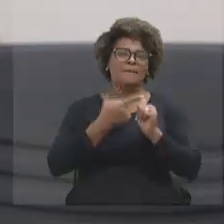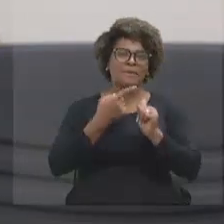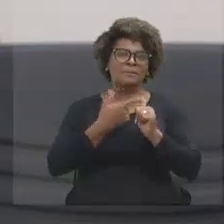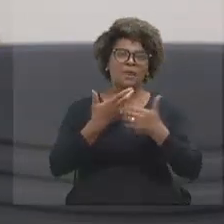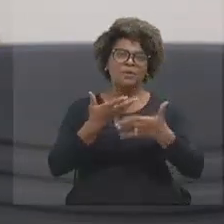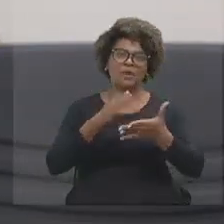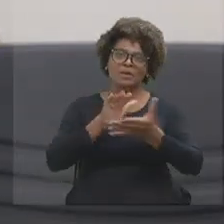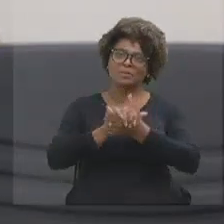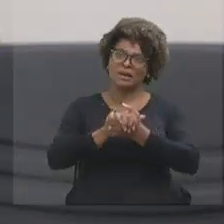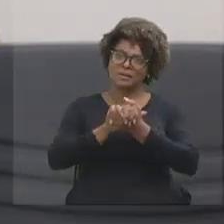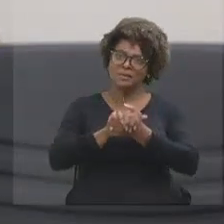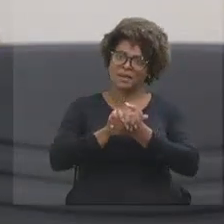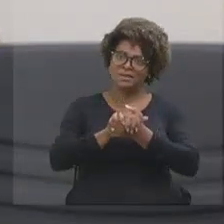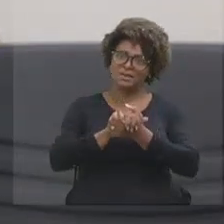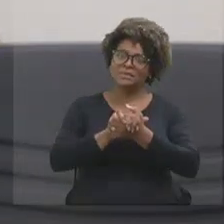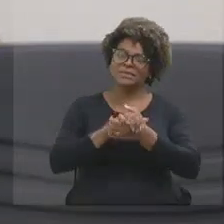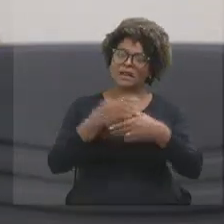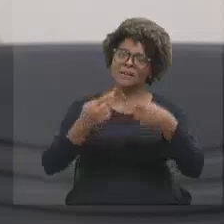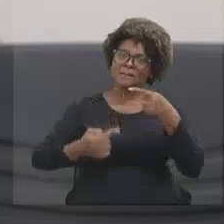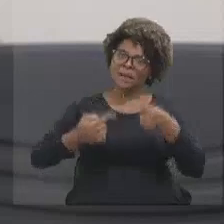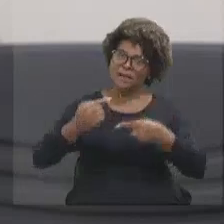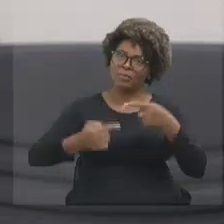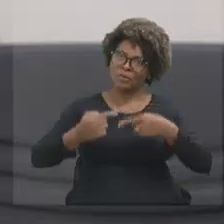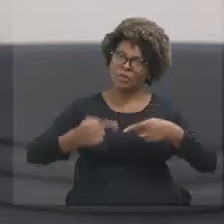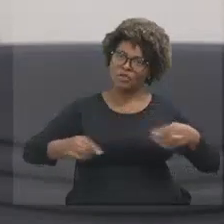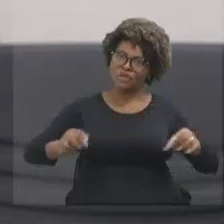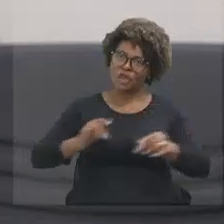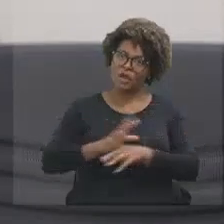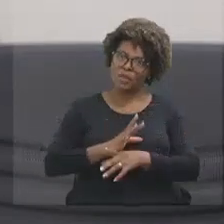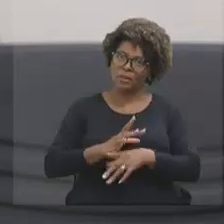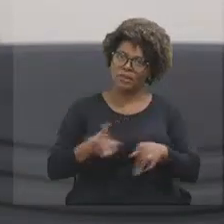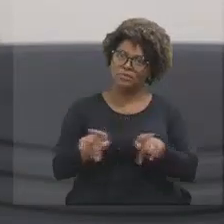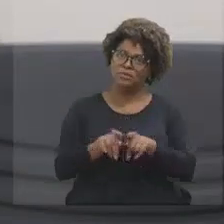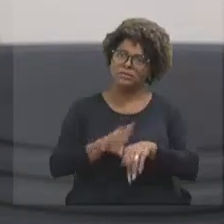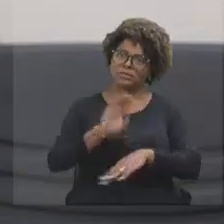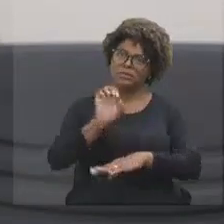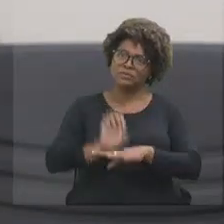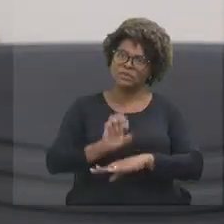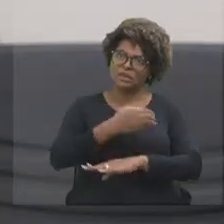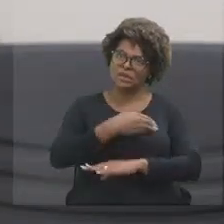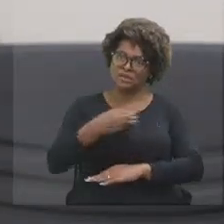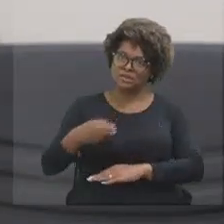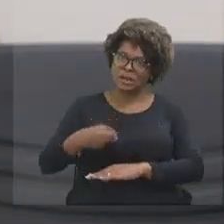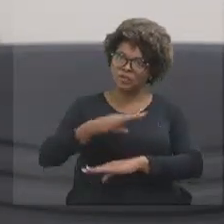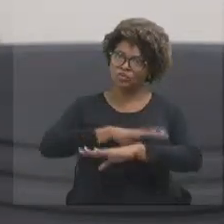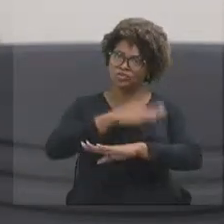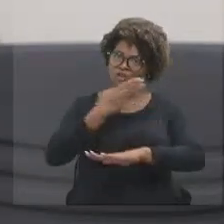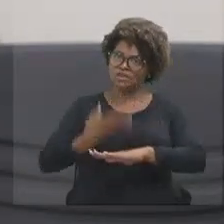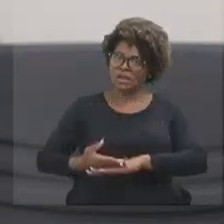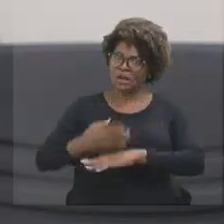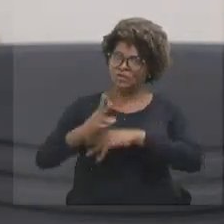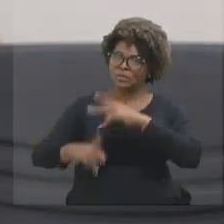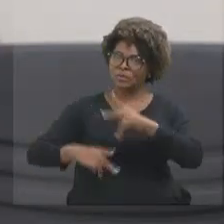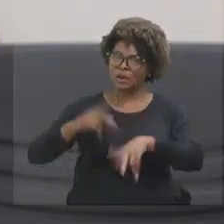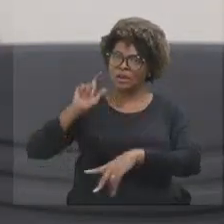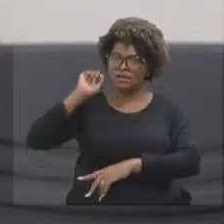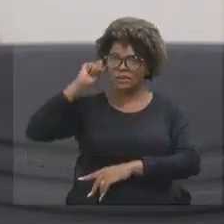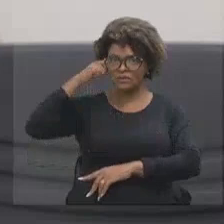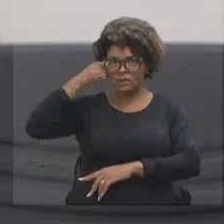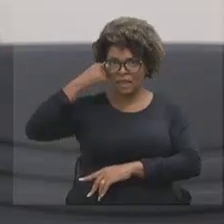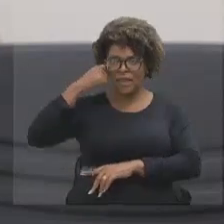parabenizar né pela política implementação da política estadual de saúde integral da população negra e